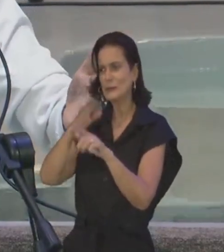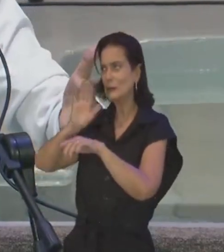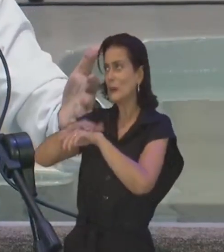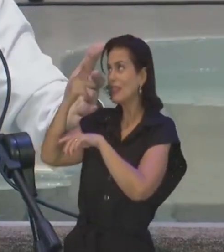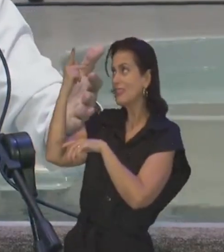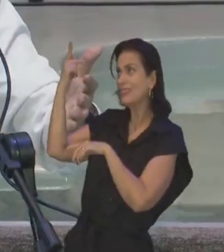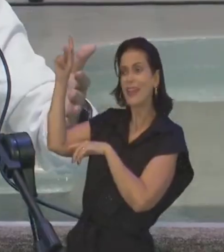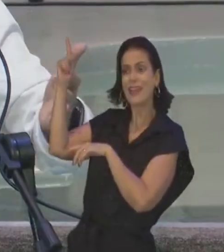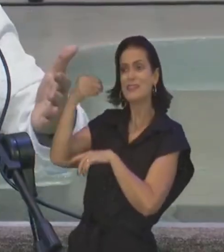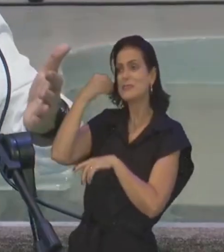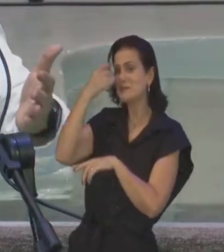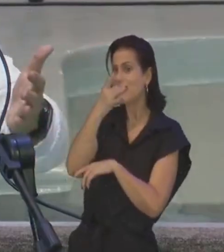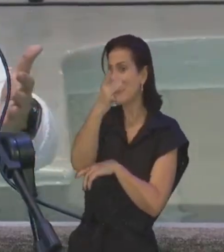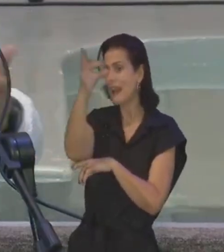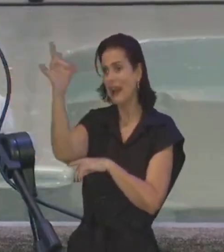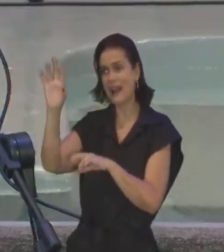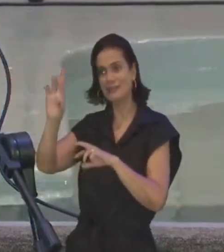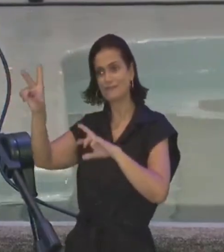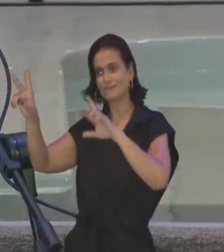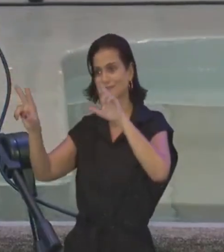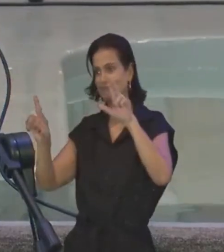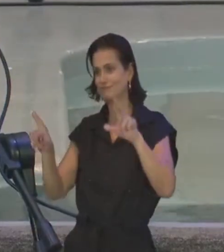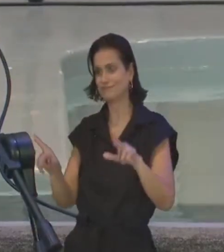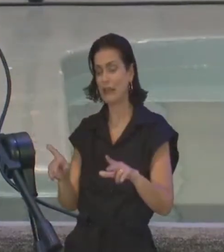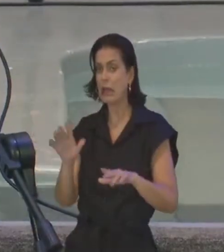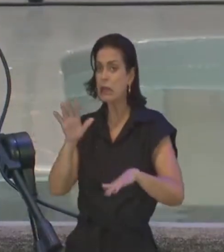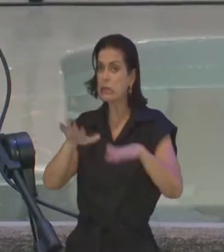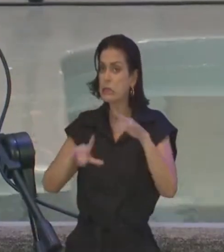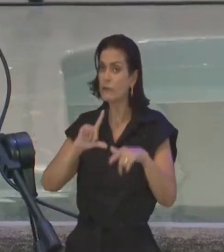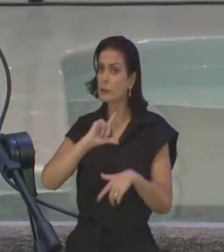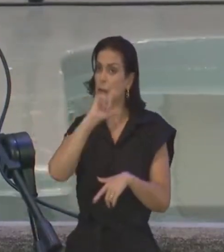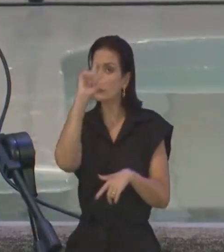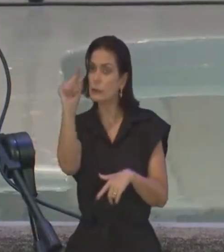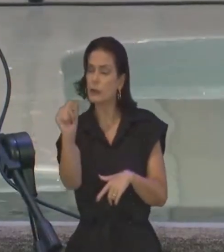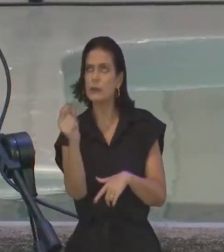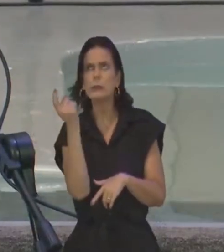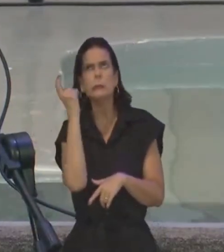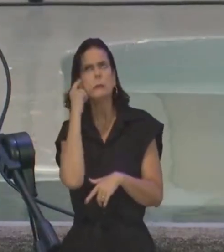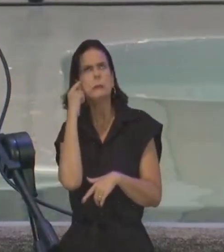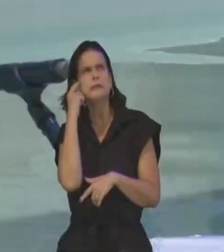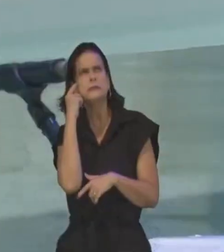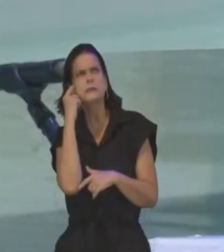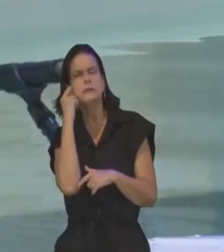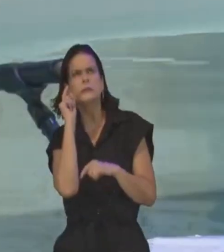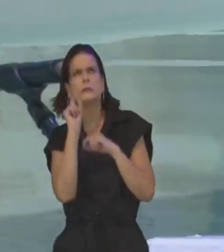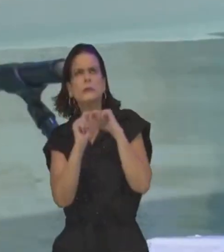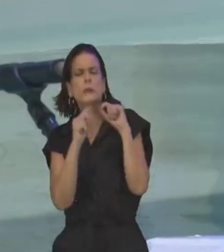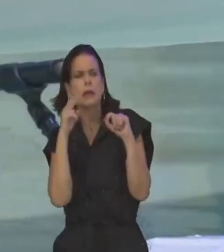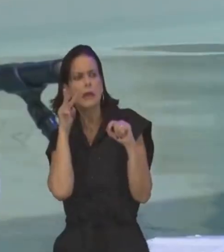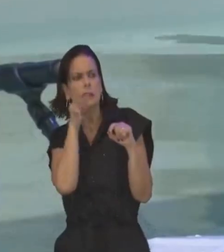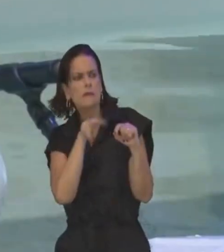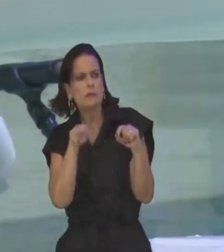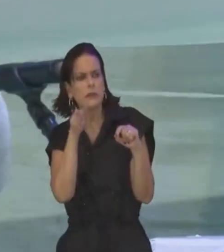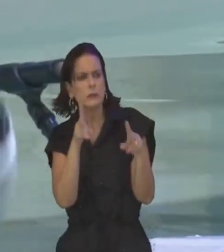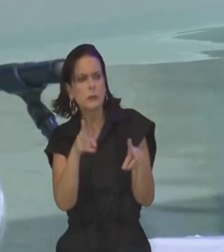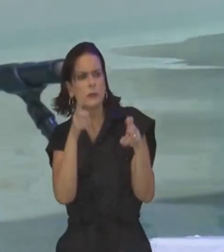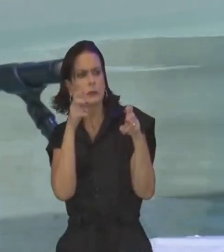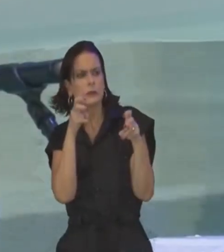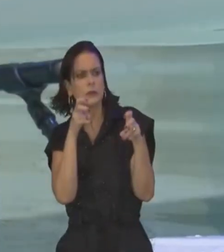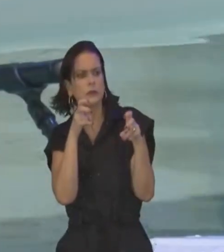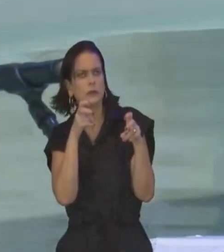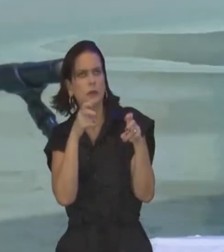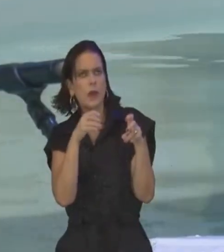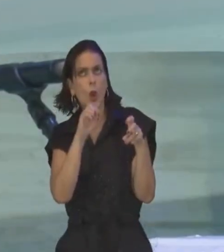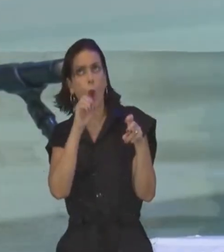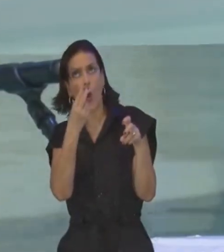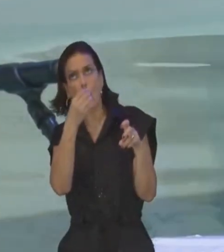cada um. Talvez você saia daqui desta manhã pensando naquilo que você está vendo e compreendendo ou não